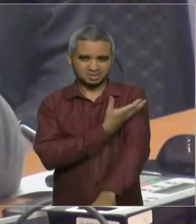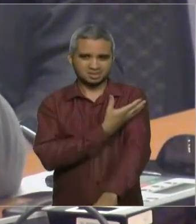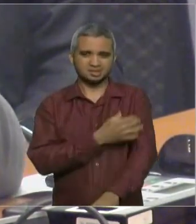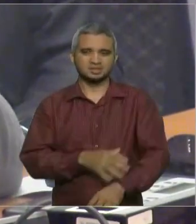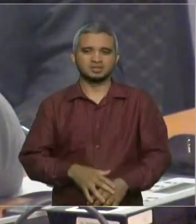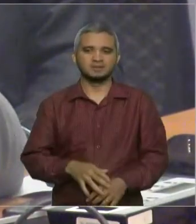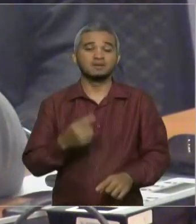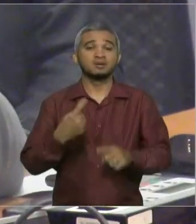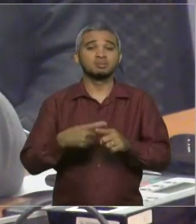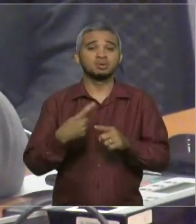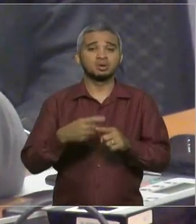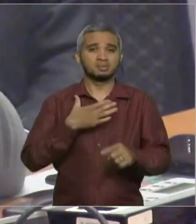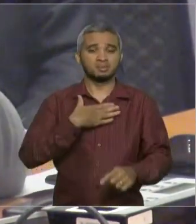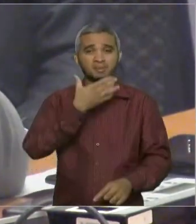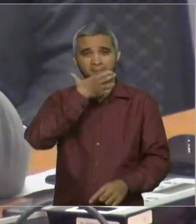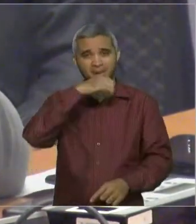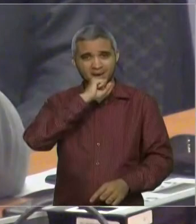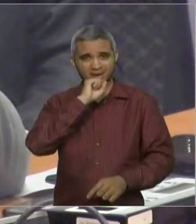nessa tribuna.